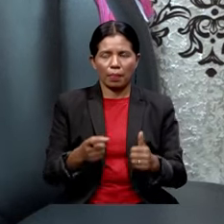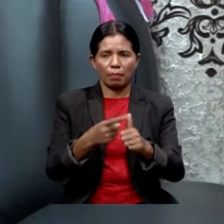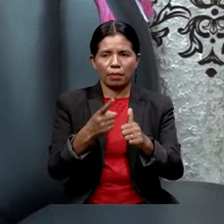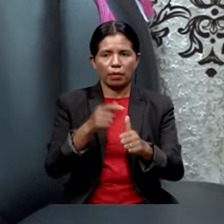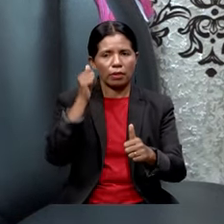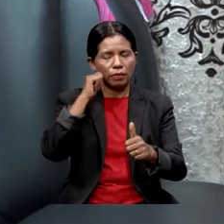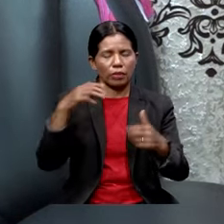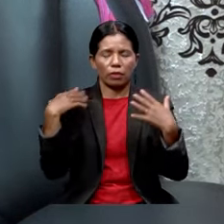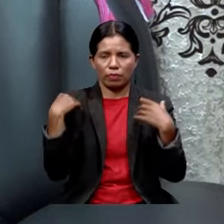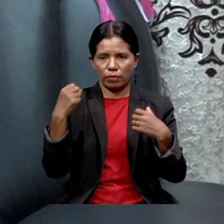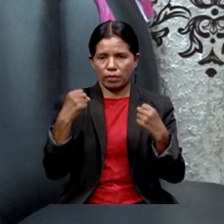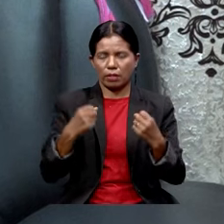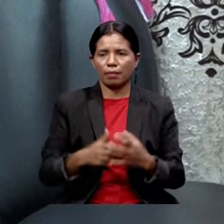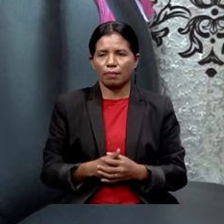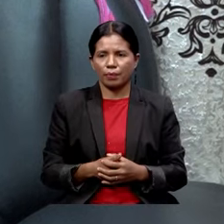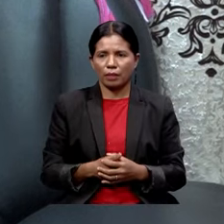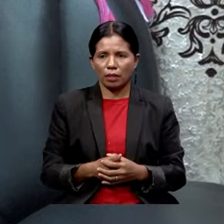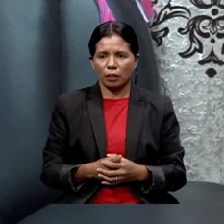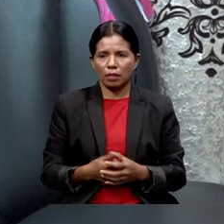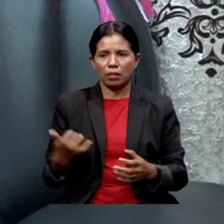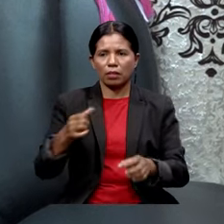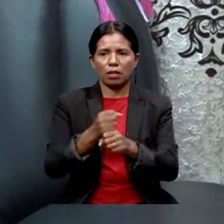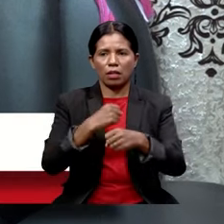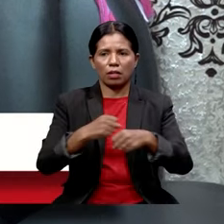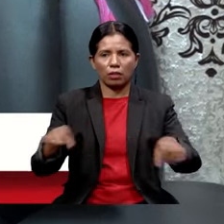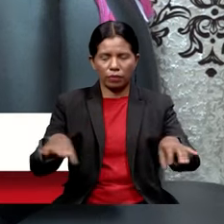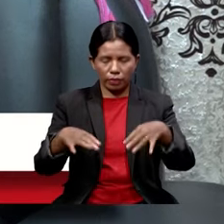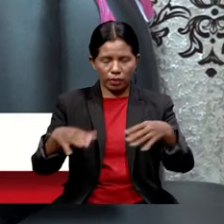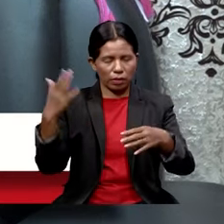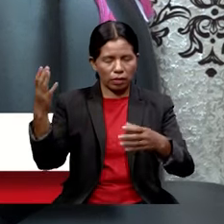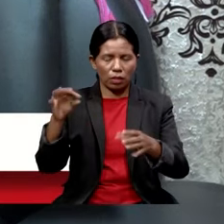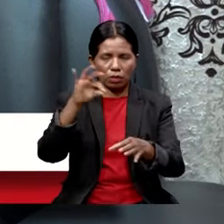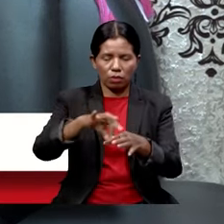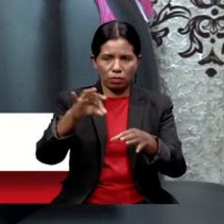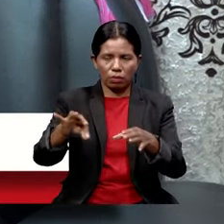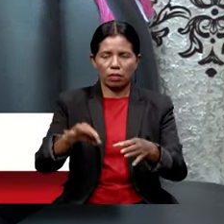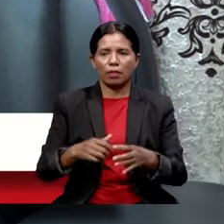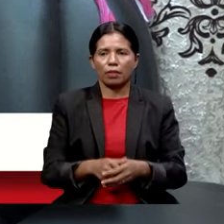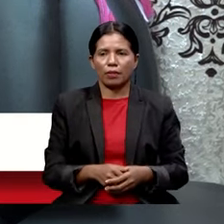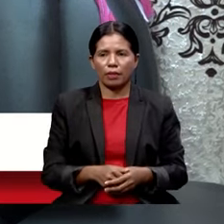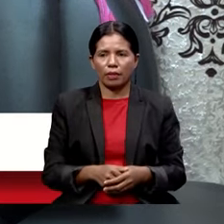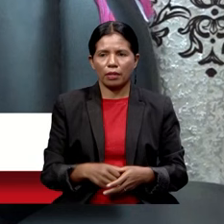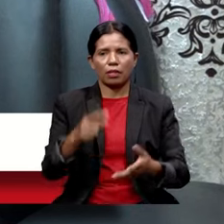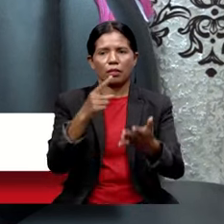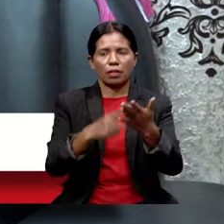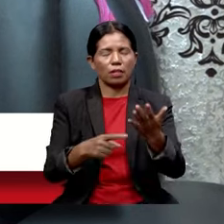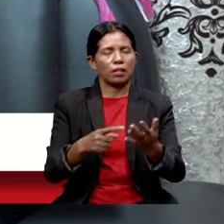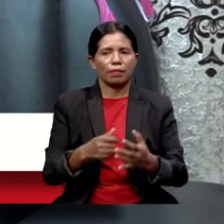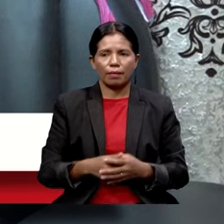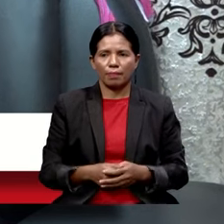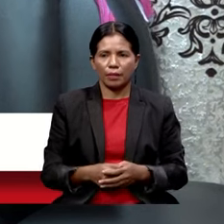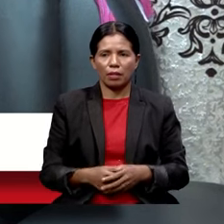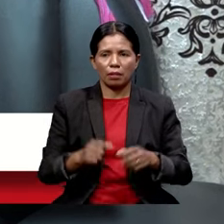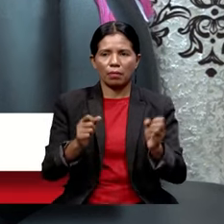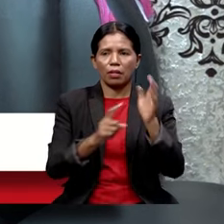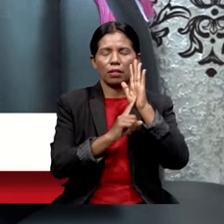feto forte. Halo serviço malaran, halo serviço etos, halo serviço saídaret. Bele